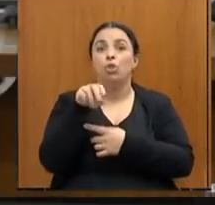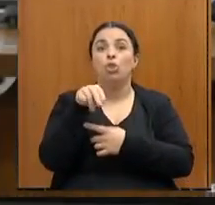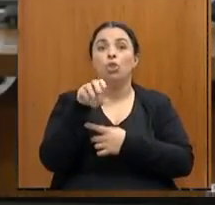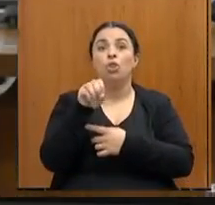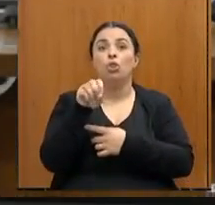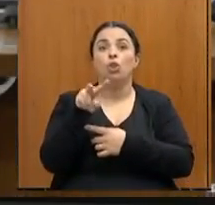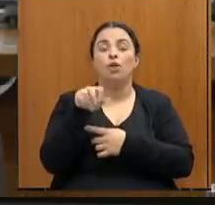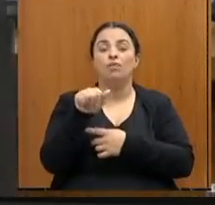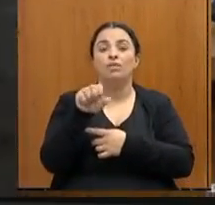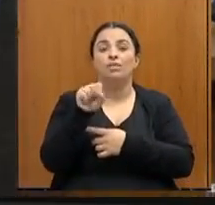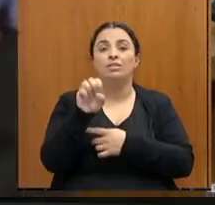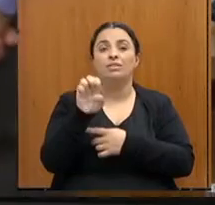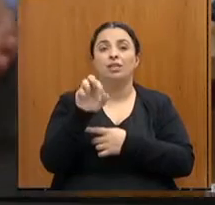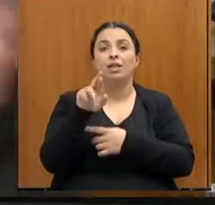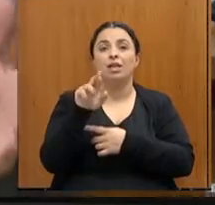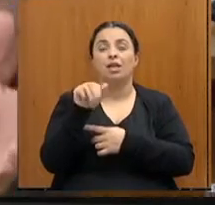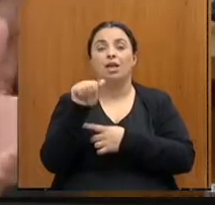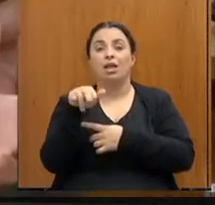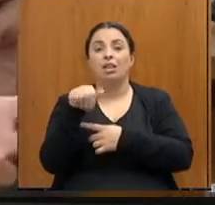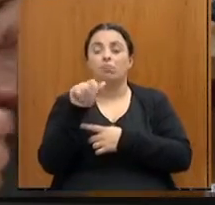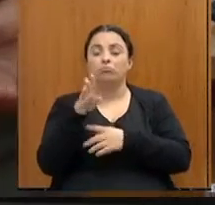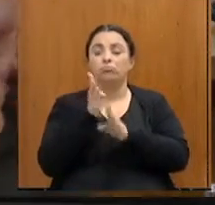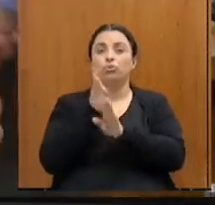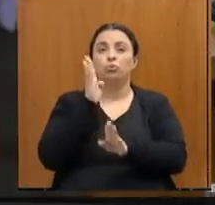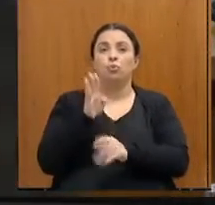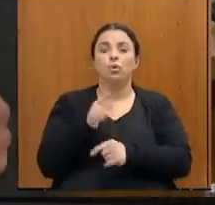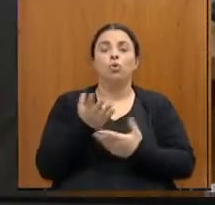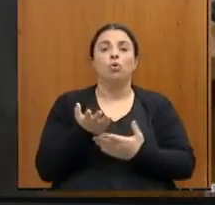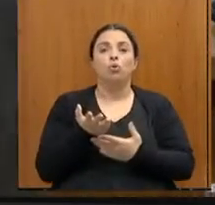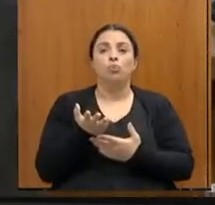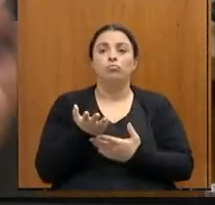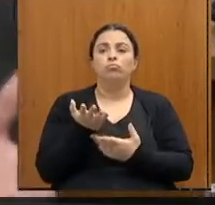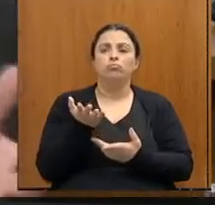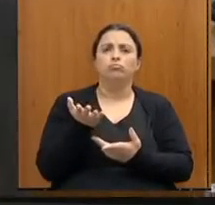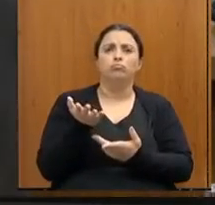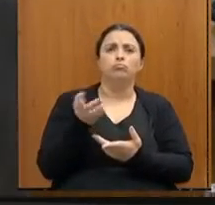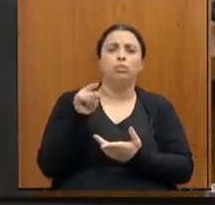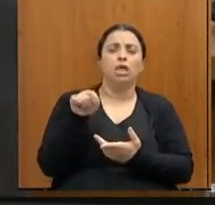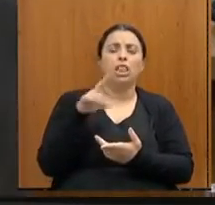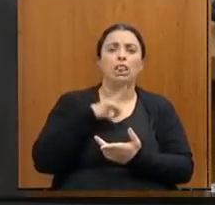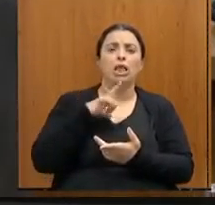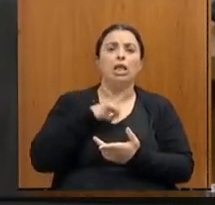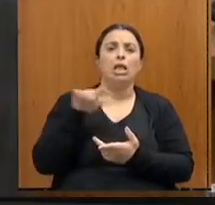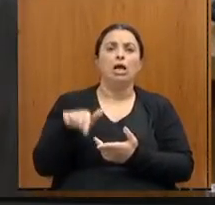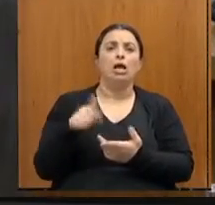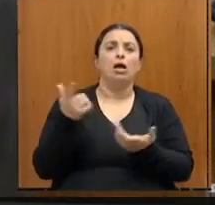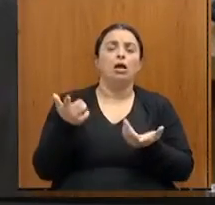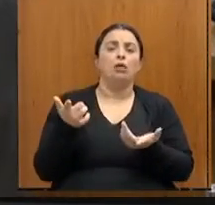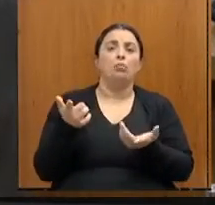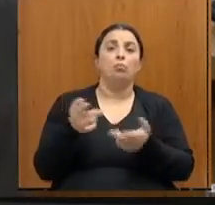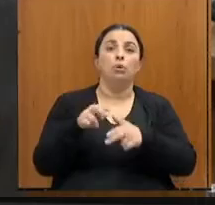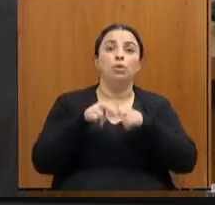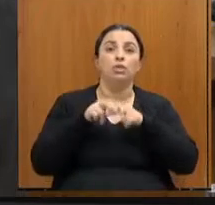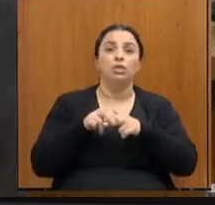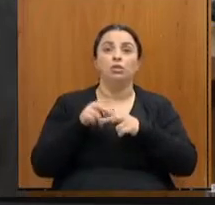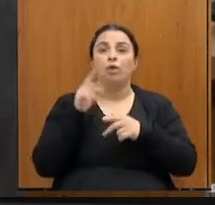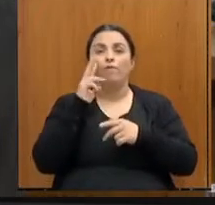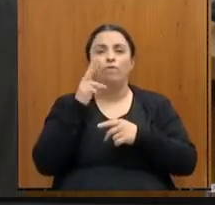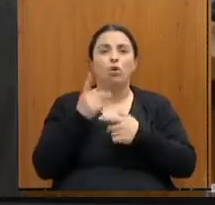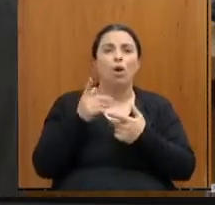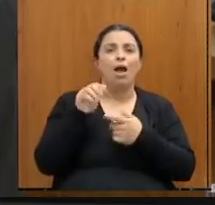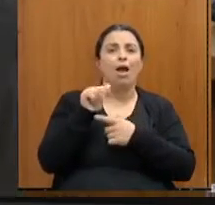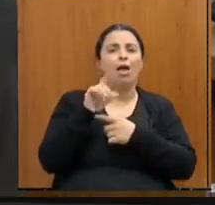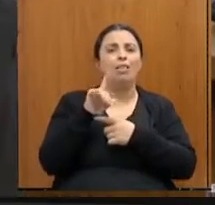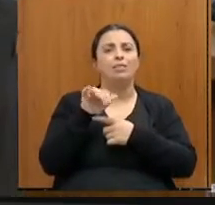descobriu-se uma vocação criada uma vocação que surgiu por meio do adensamento de